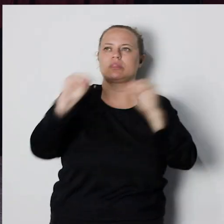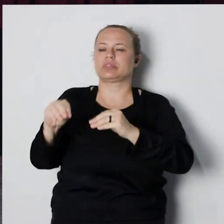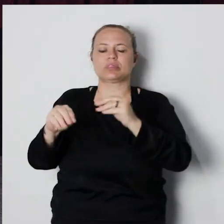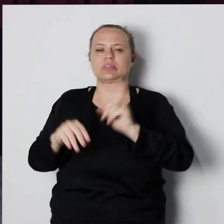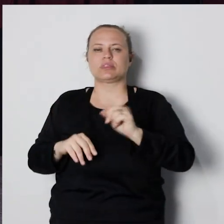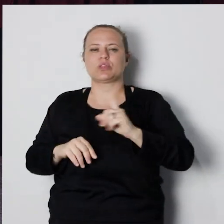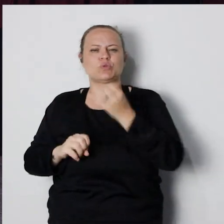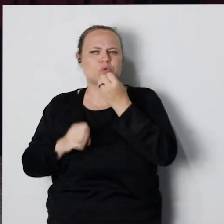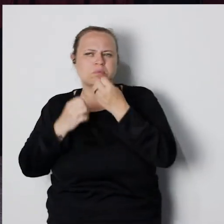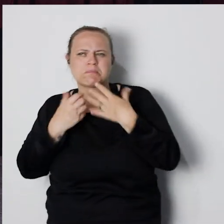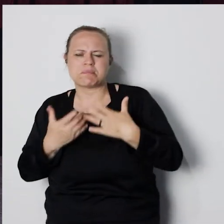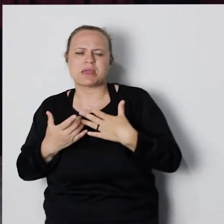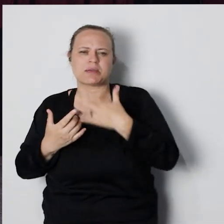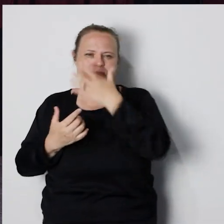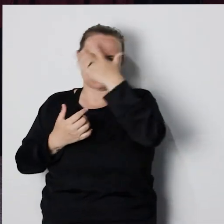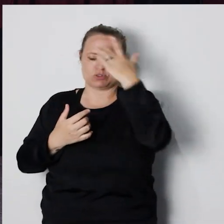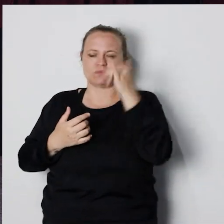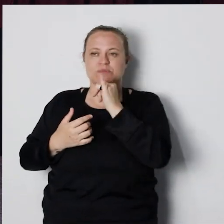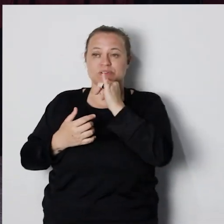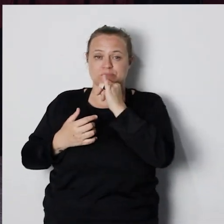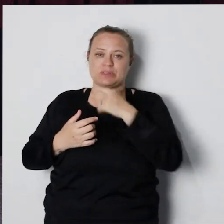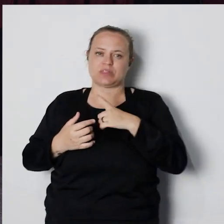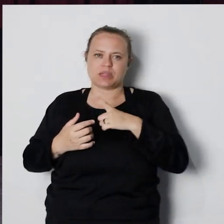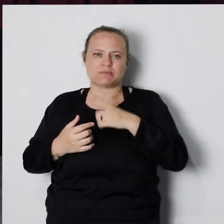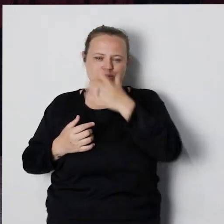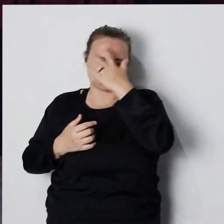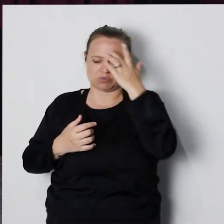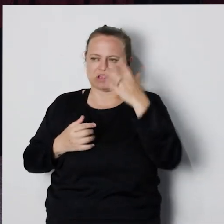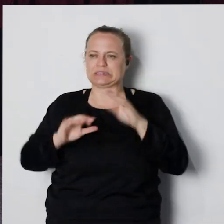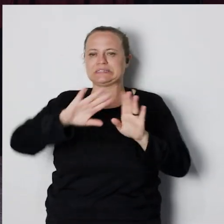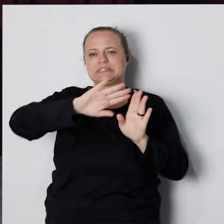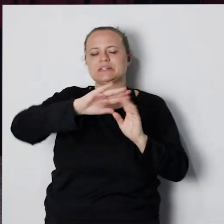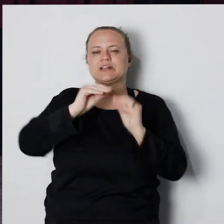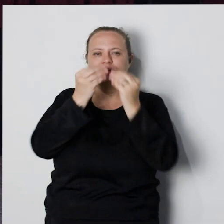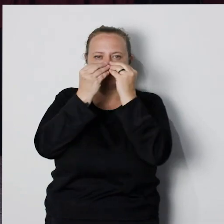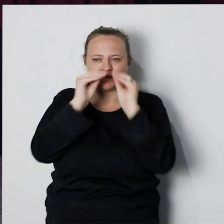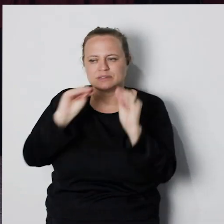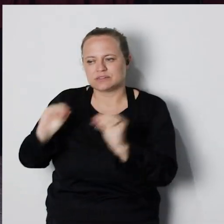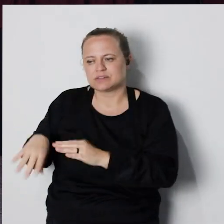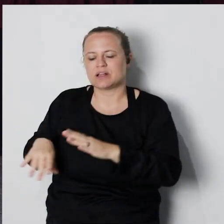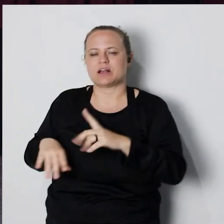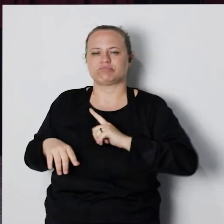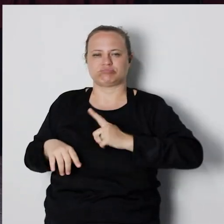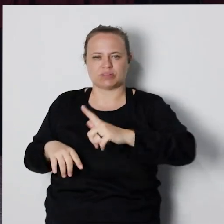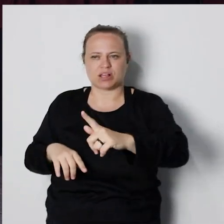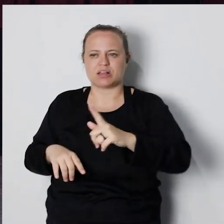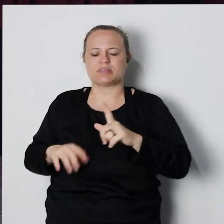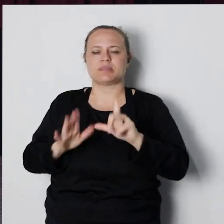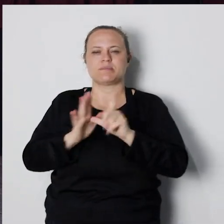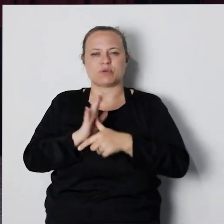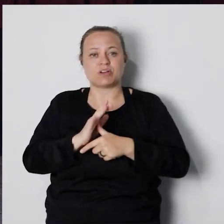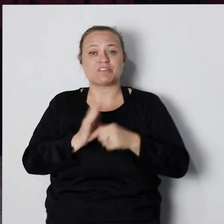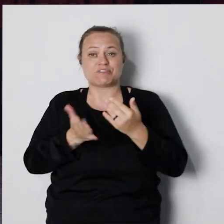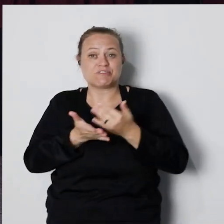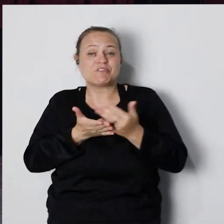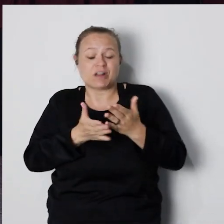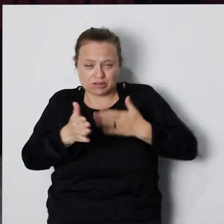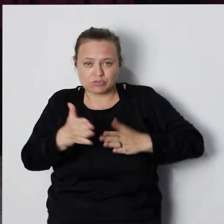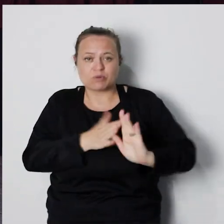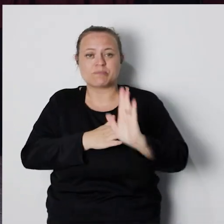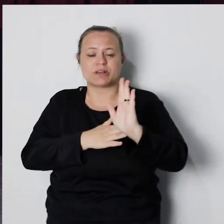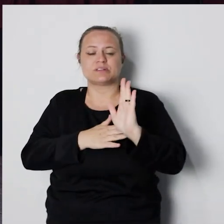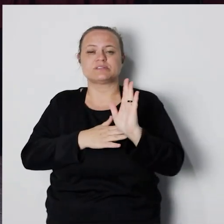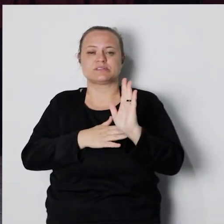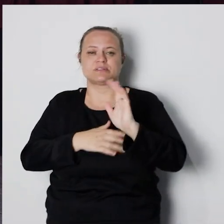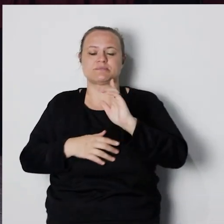o prefeito dá para quem o último que ele vai pensar. Tem que tirar alguém da cultura para ir. Tudo bem,